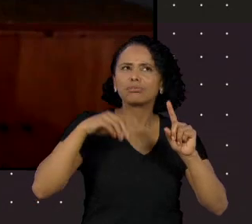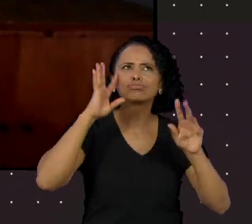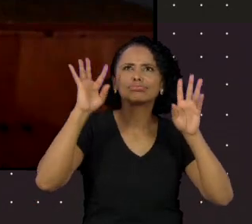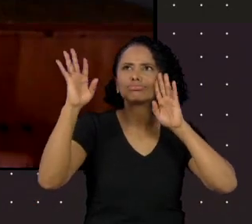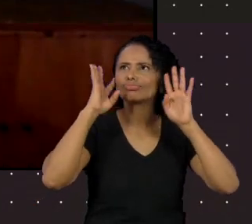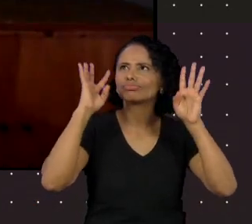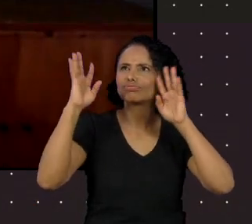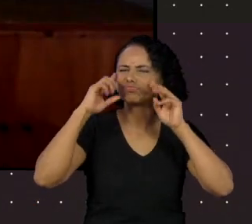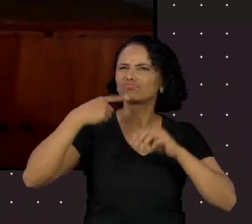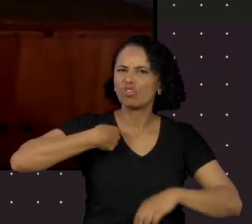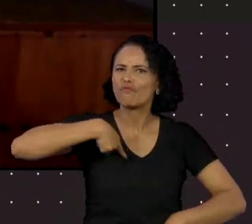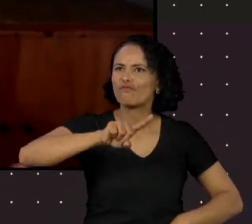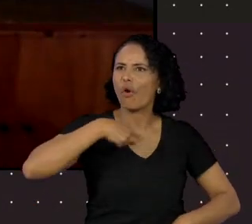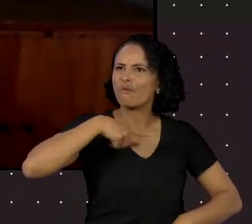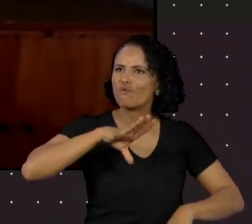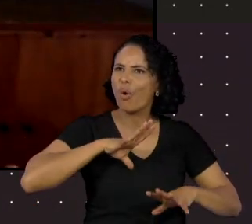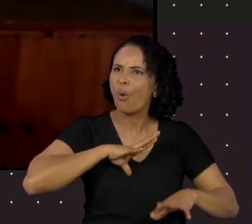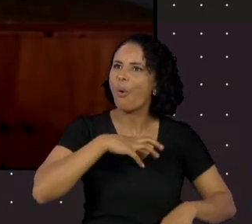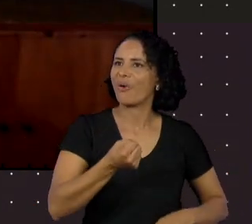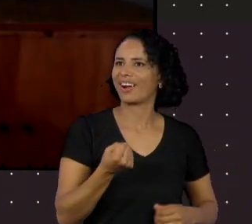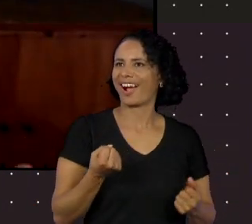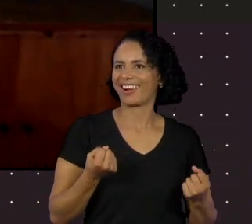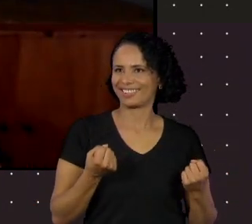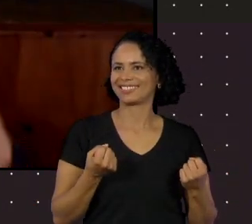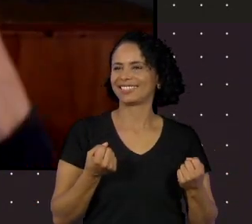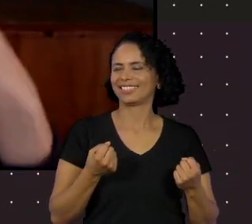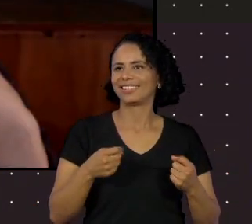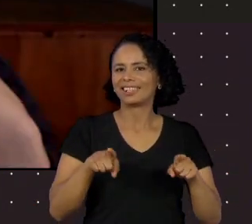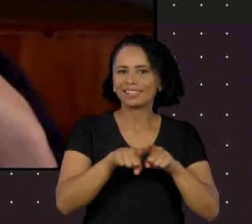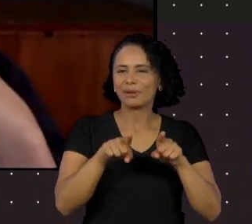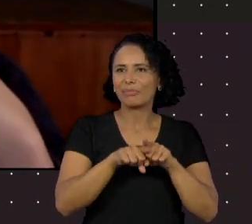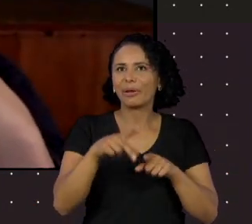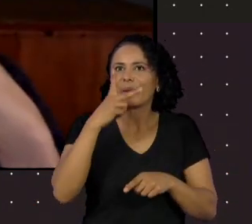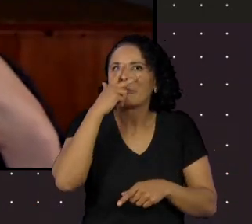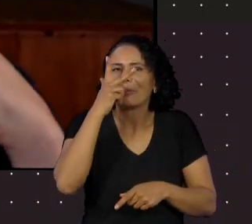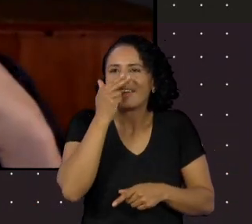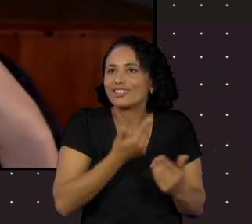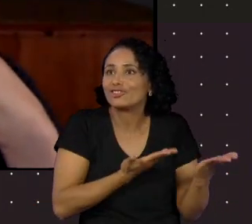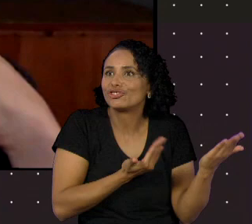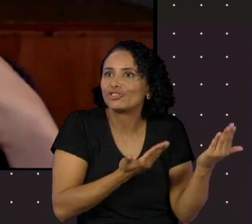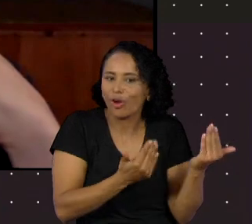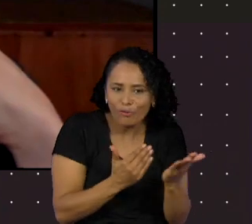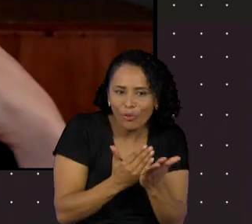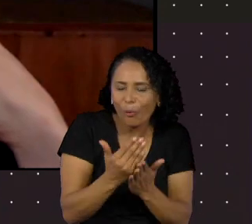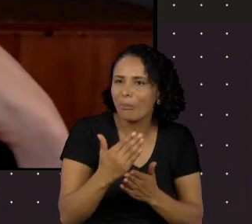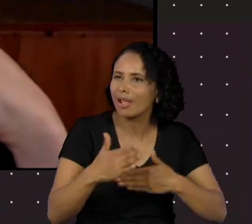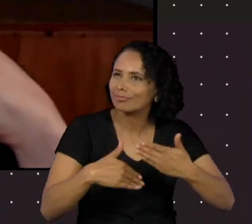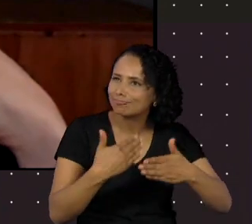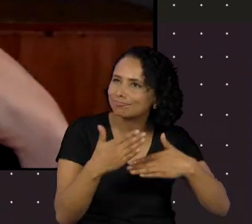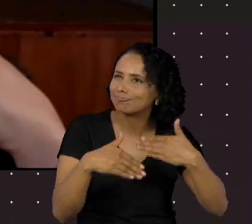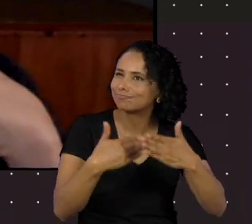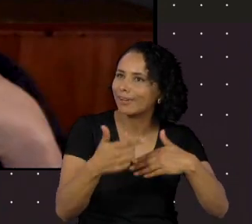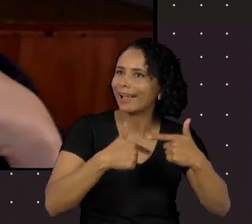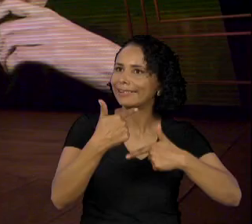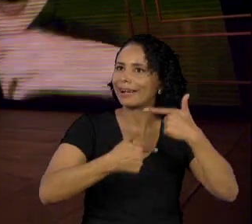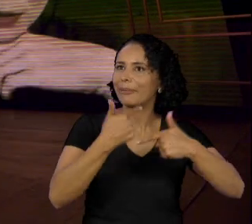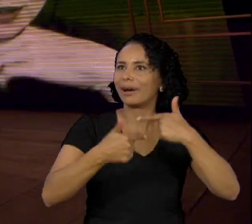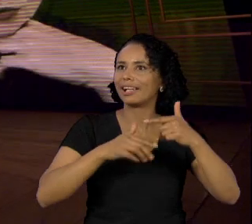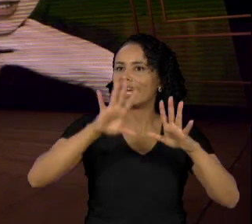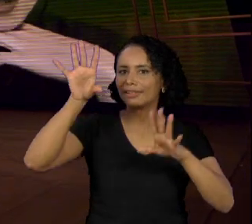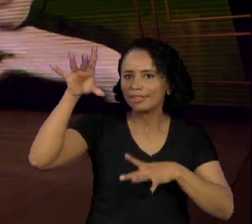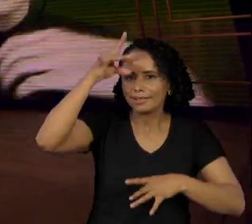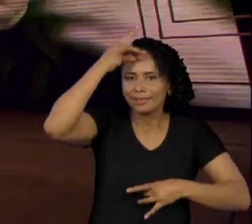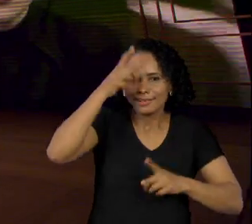personagem e fui. Então, tem algumas coisas na juventude, quando a gente começa a fazer, começa a trabalhar, que elas vêm de uma forma